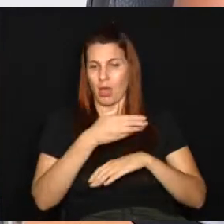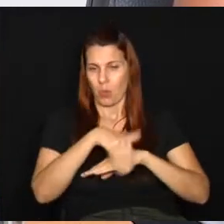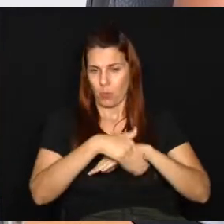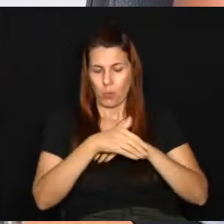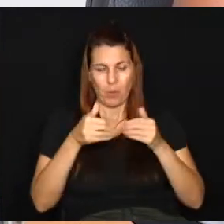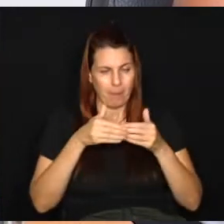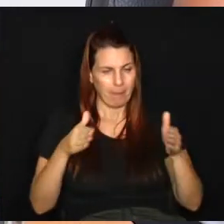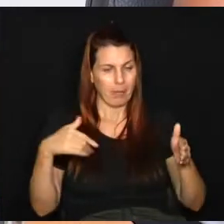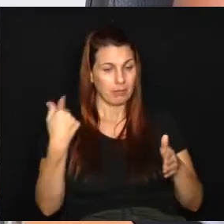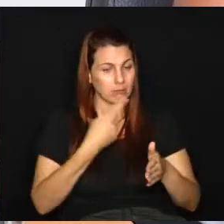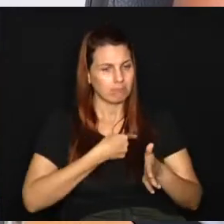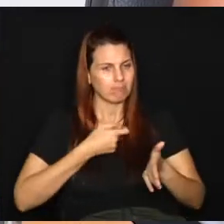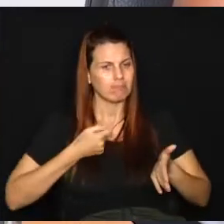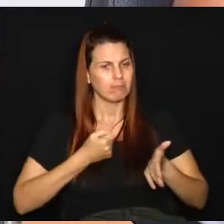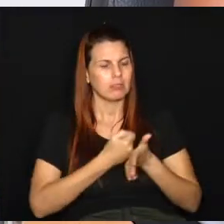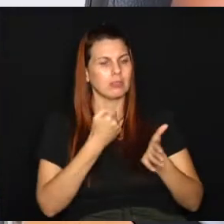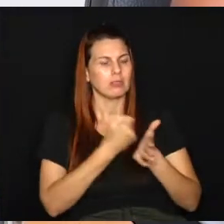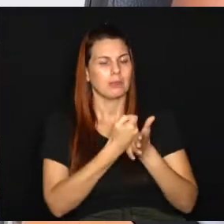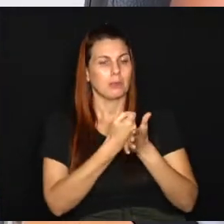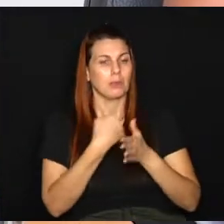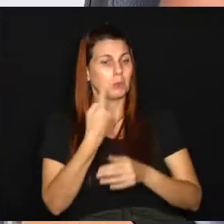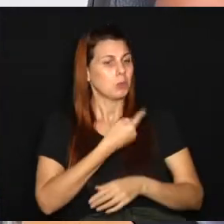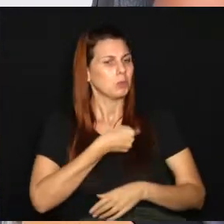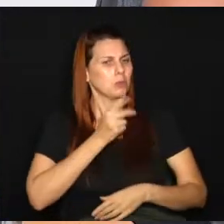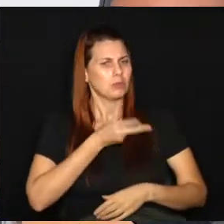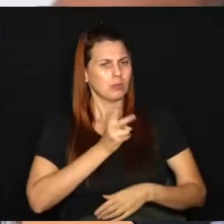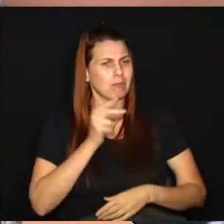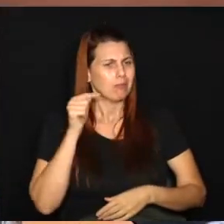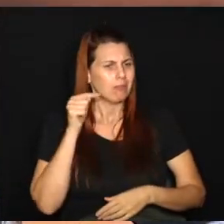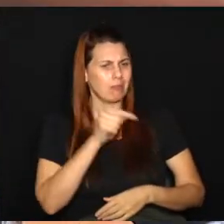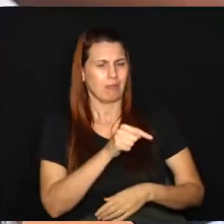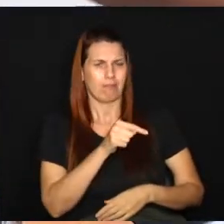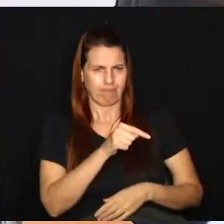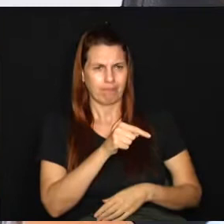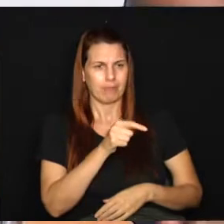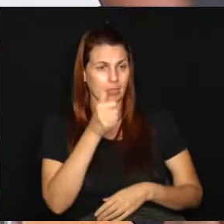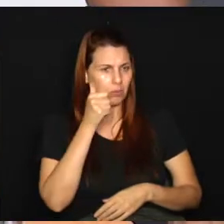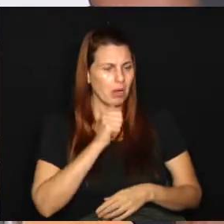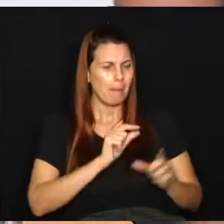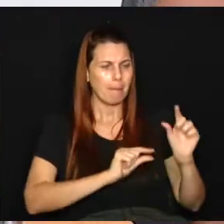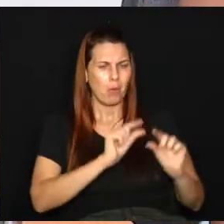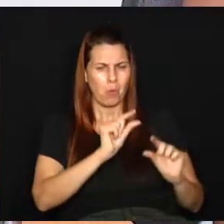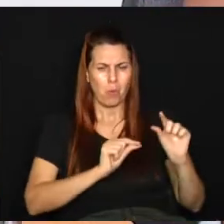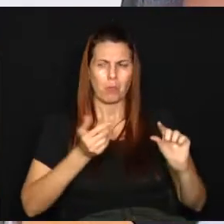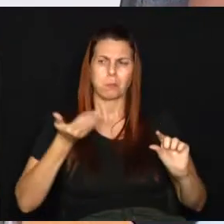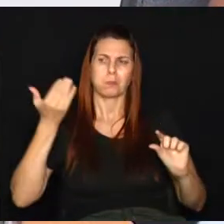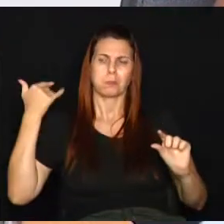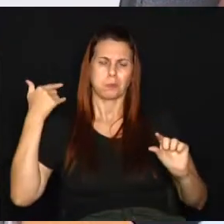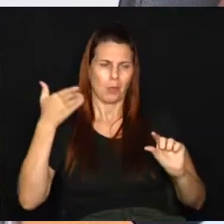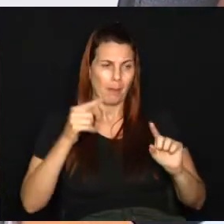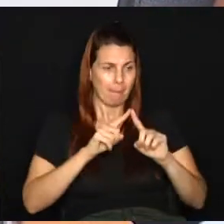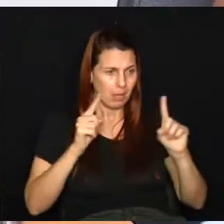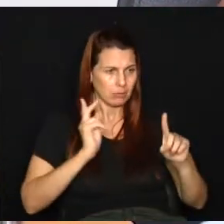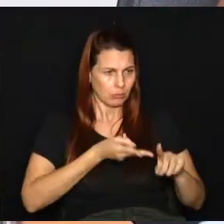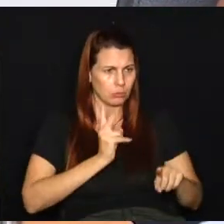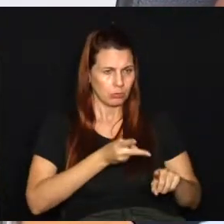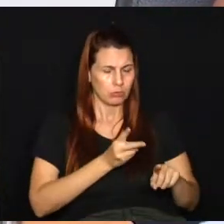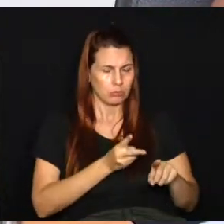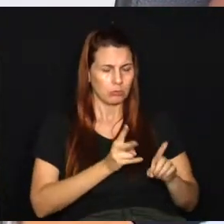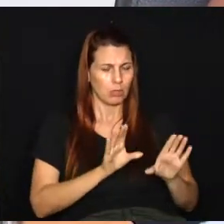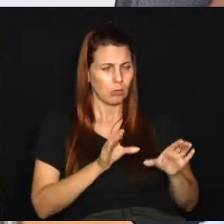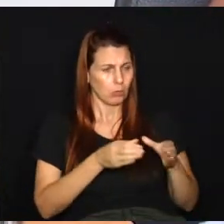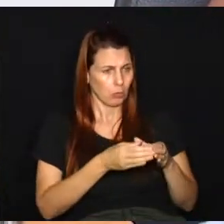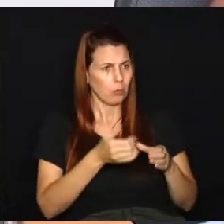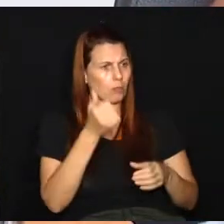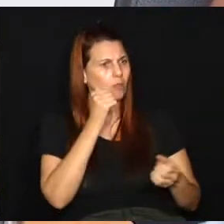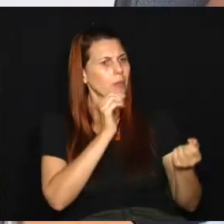nossa. E nós continuamos lá. Tem poucas mulheres do começo, mas nós ainda existe lá. É uma comunidade feminista,